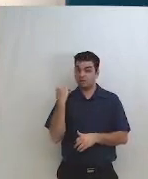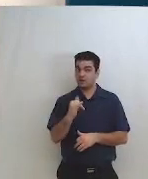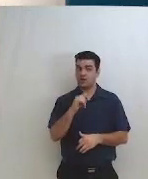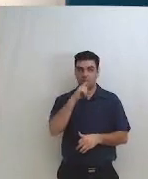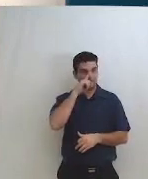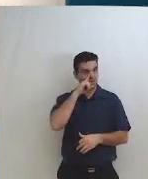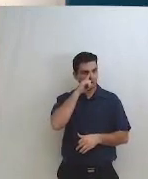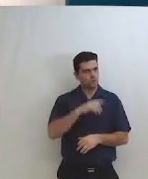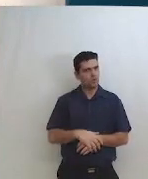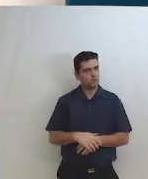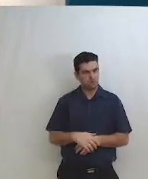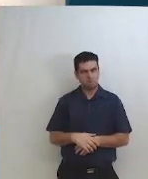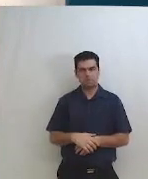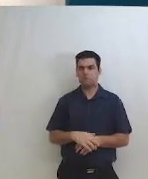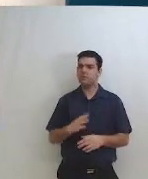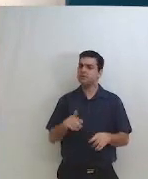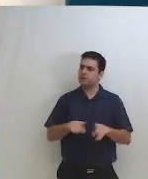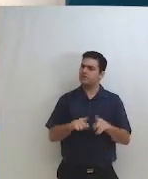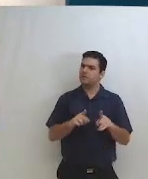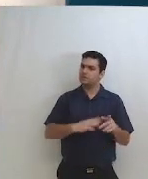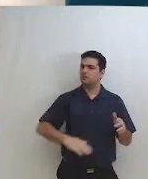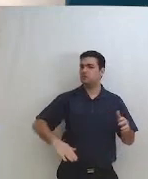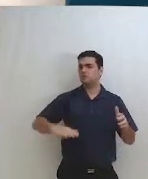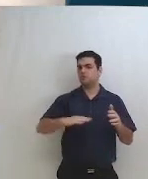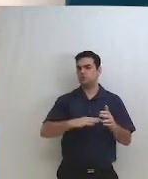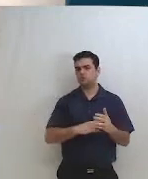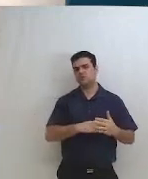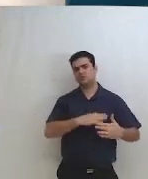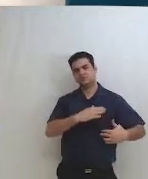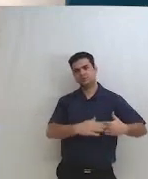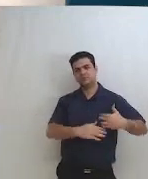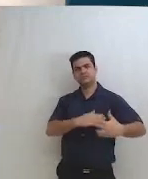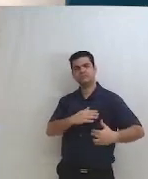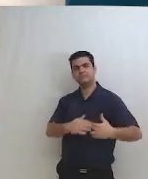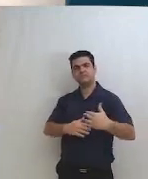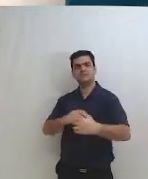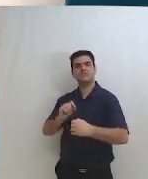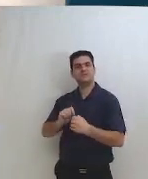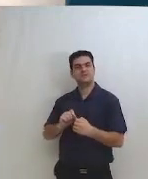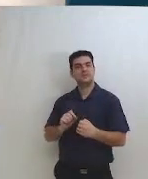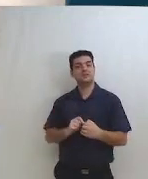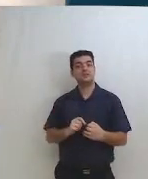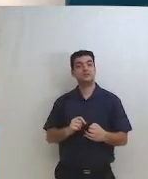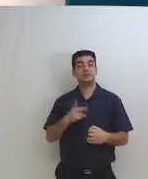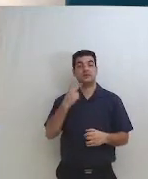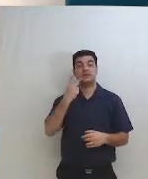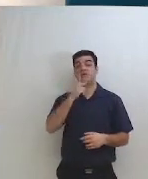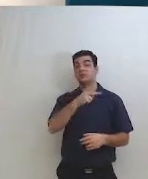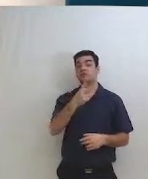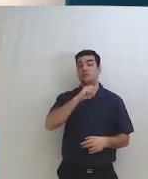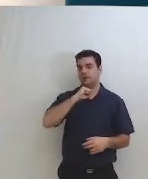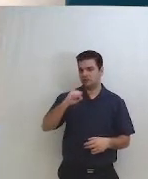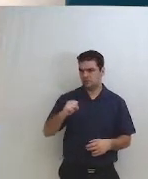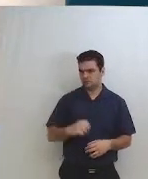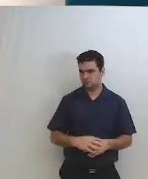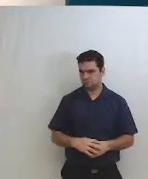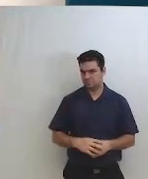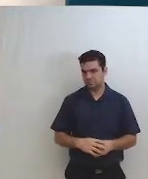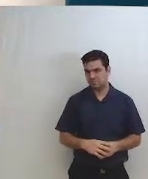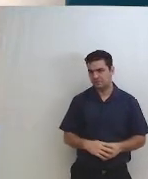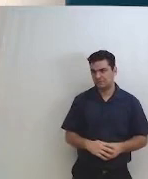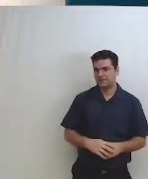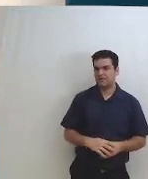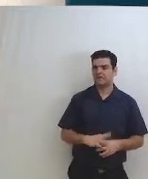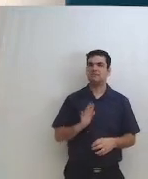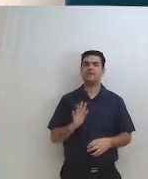todo ato que se reputa um homicídio. Todavia, chama a atenção, esses